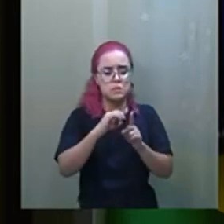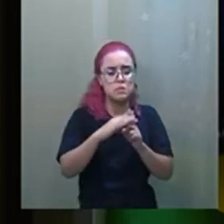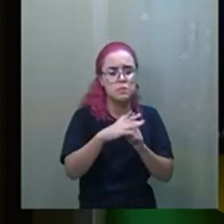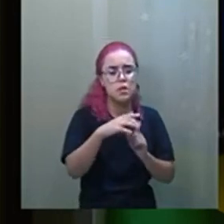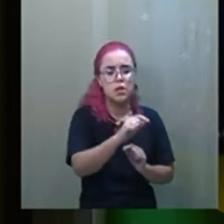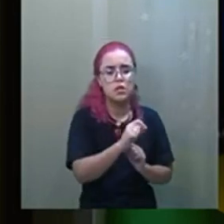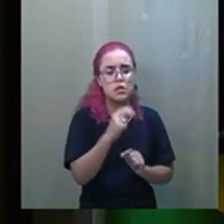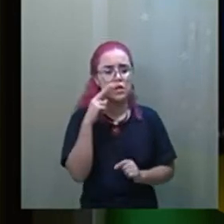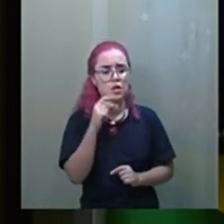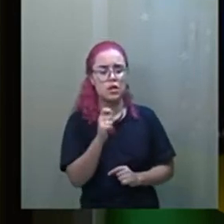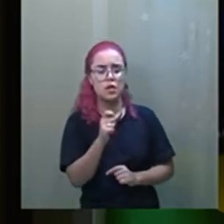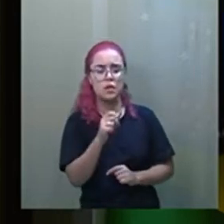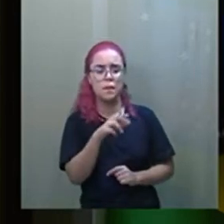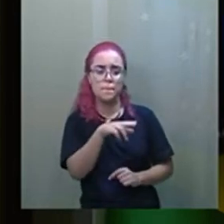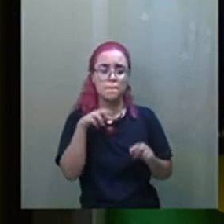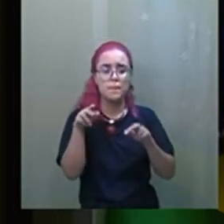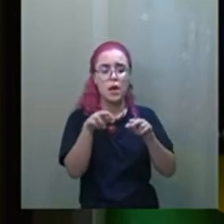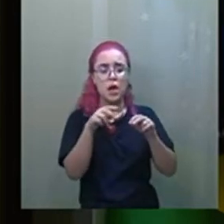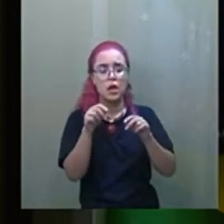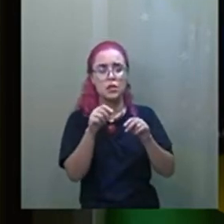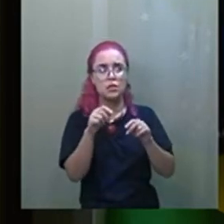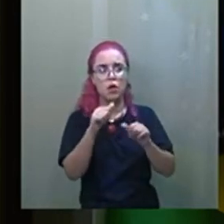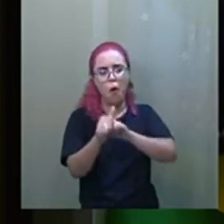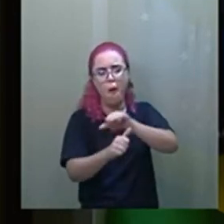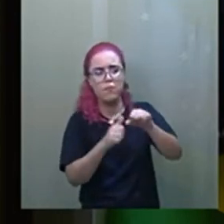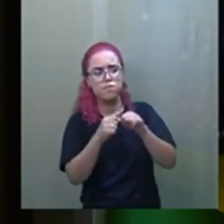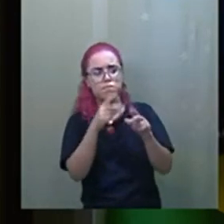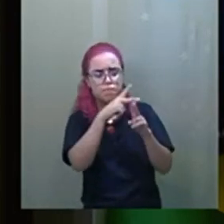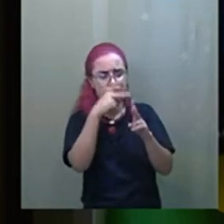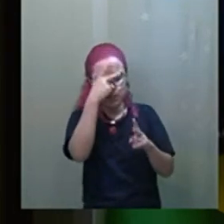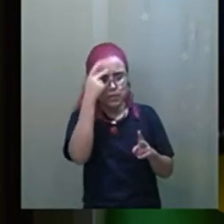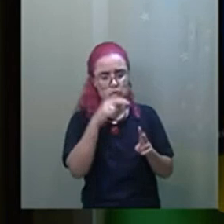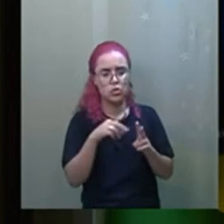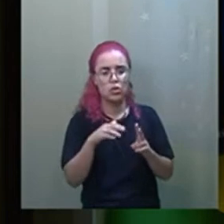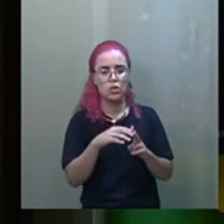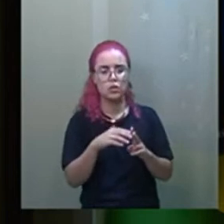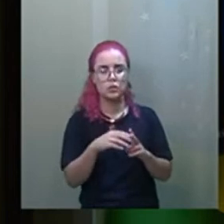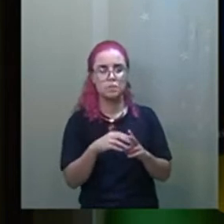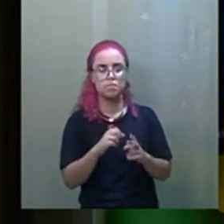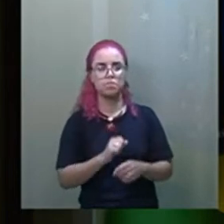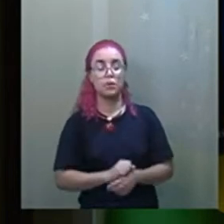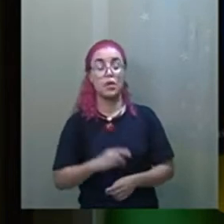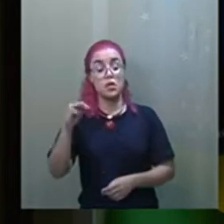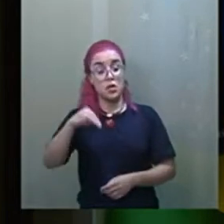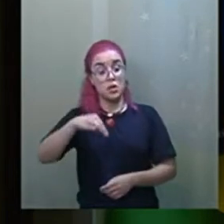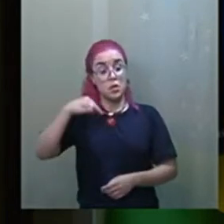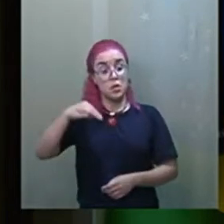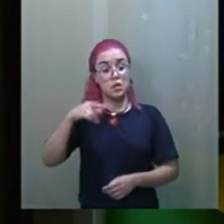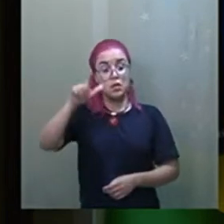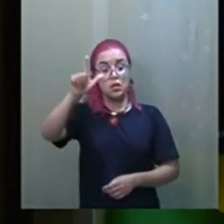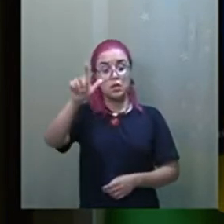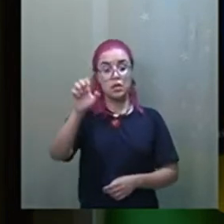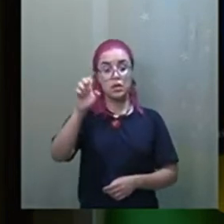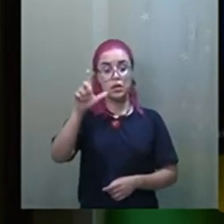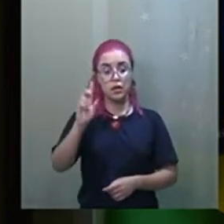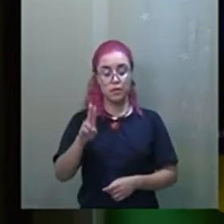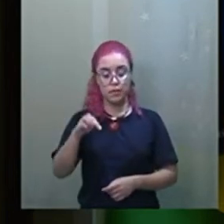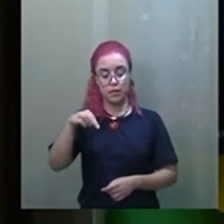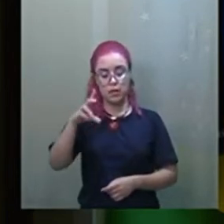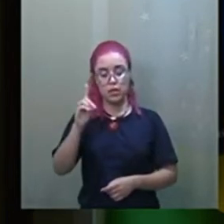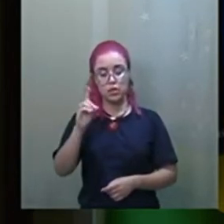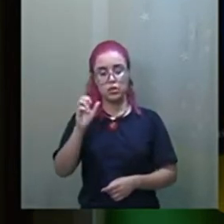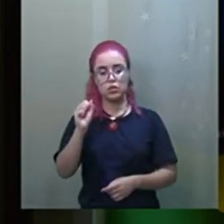é outro tipo de cidadão, e o ministro Lewandowski, do Supremo